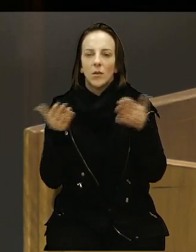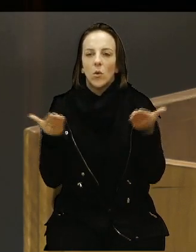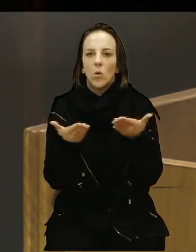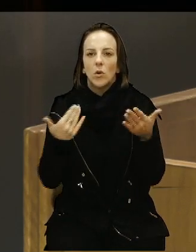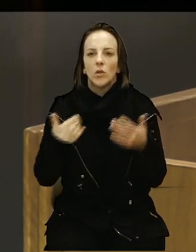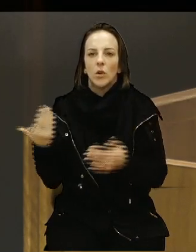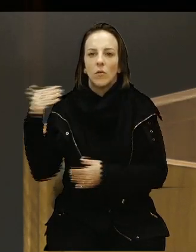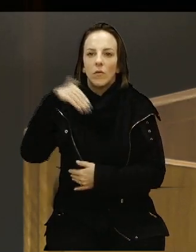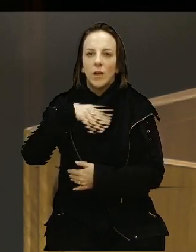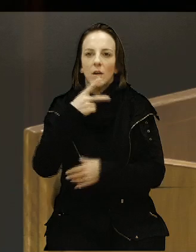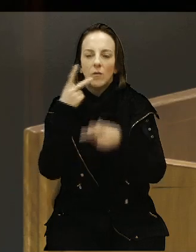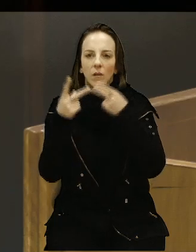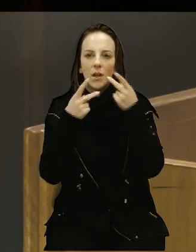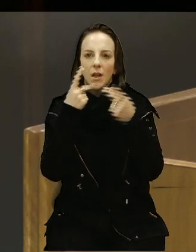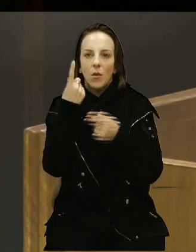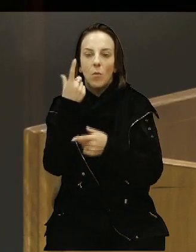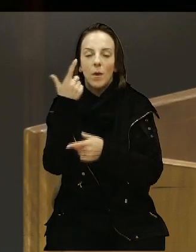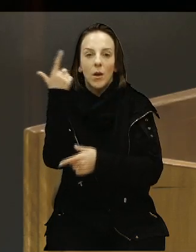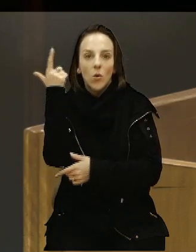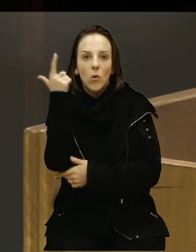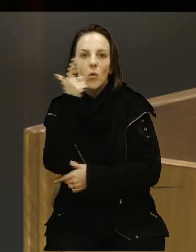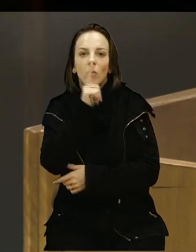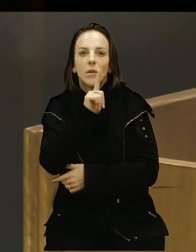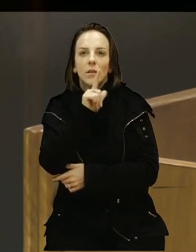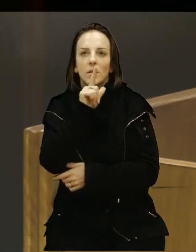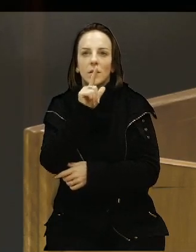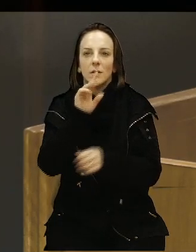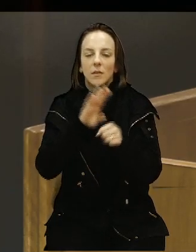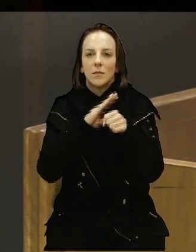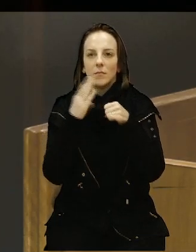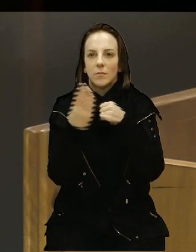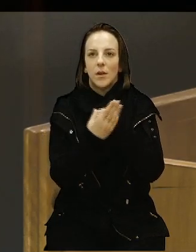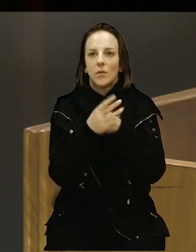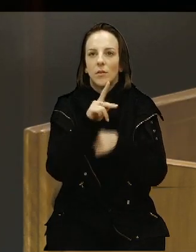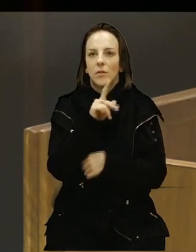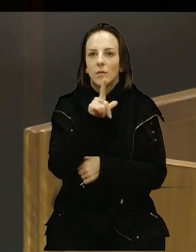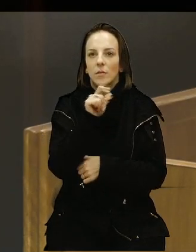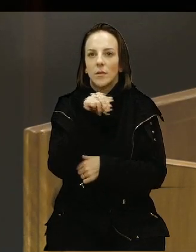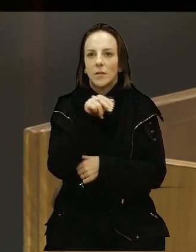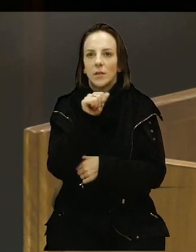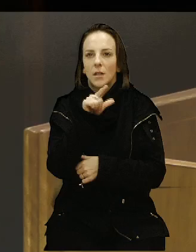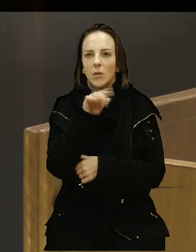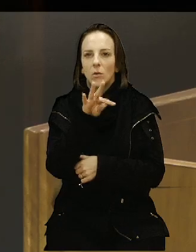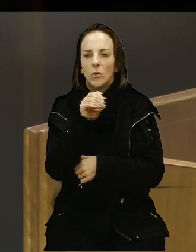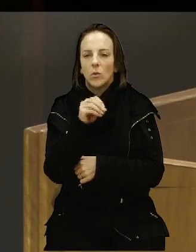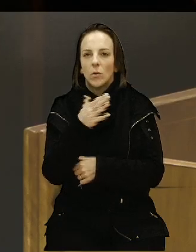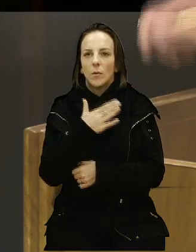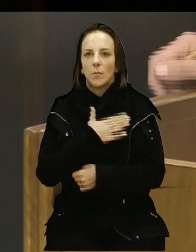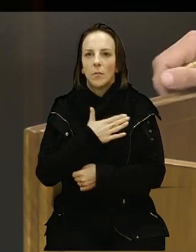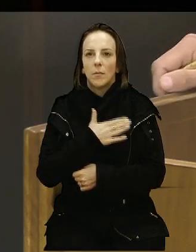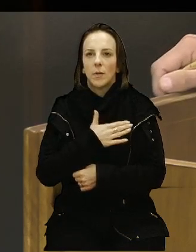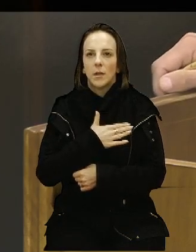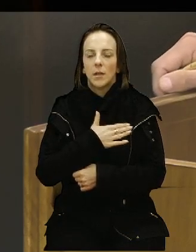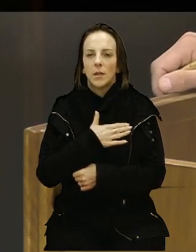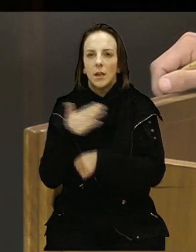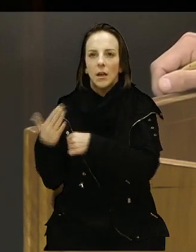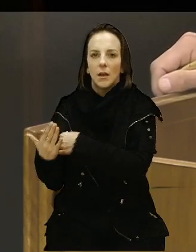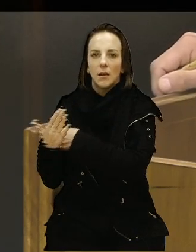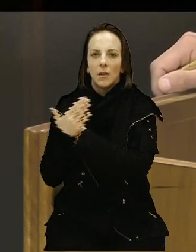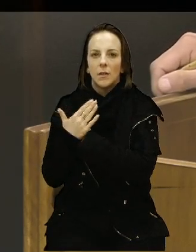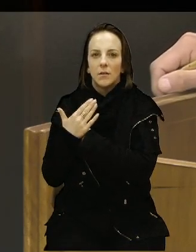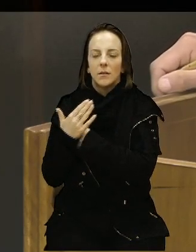falar de uma conquista lá no bairro Planalto. A minha assessoria vai exibir agora